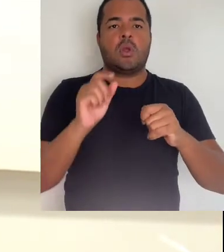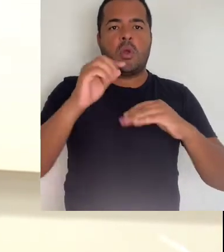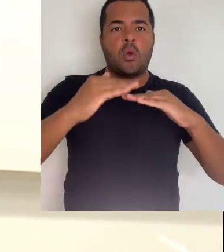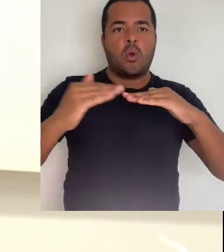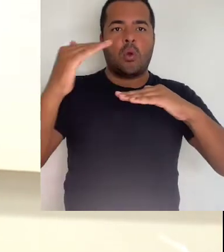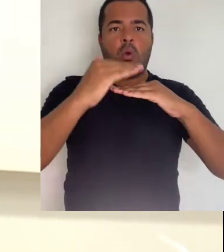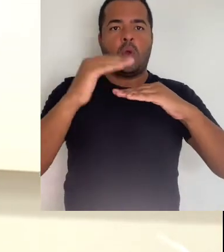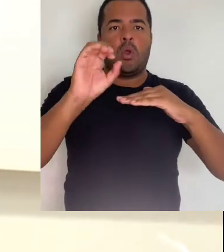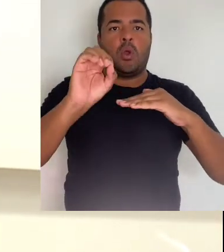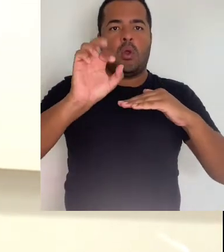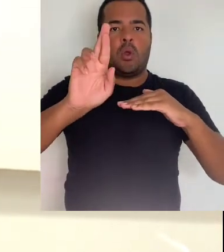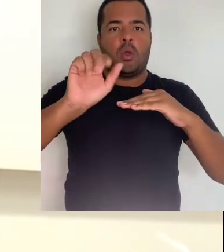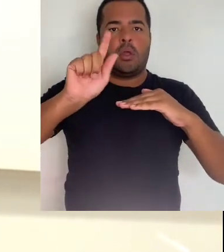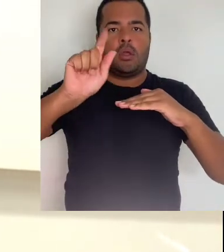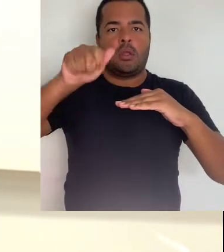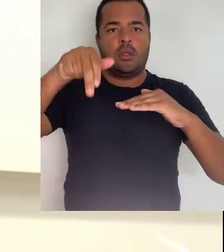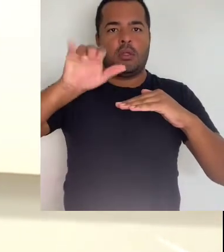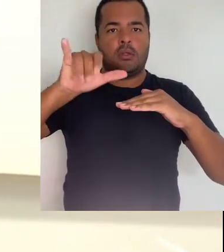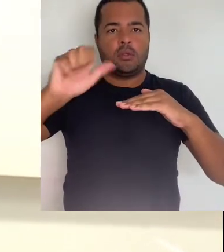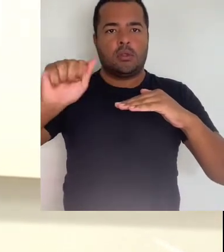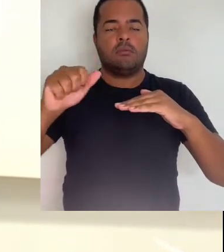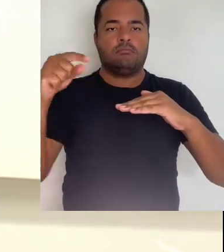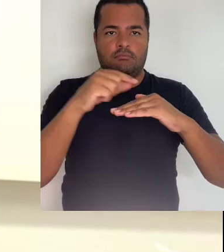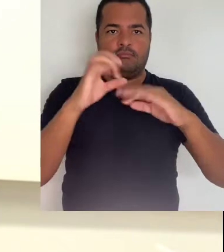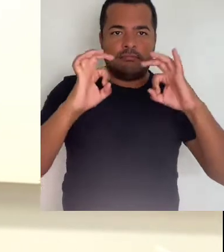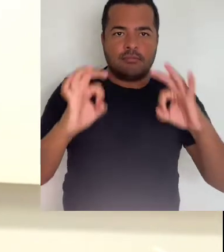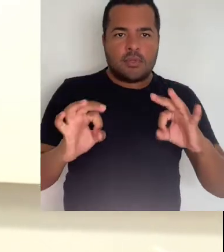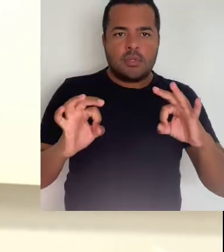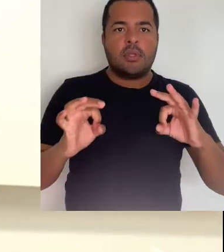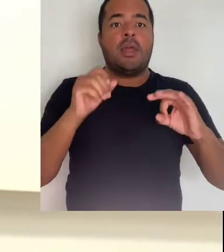Coletou essa fase orgânica,